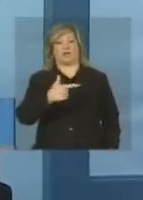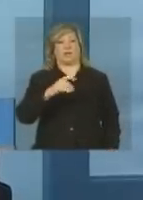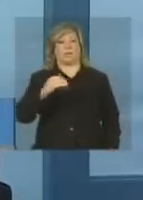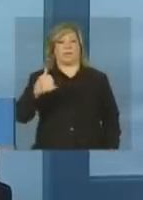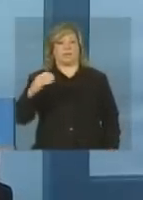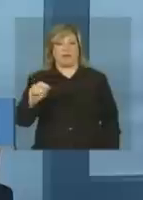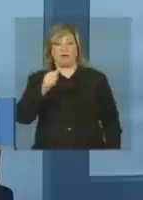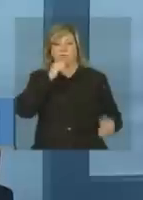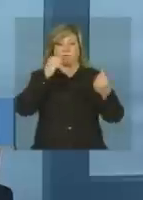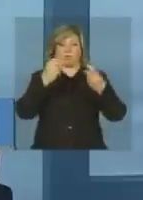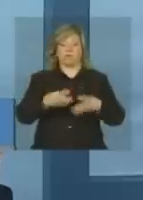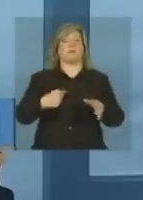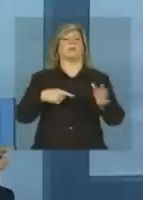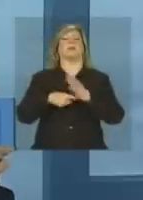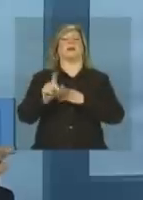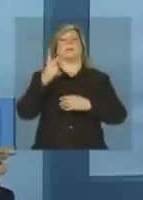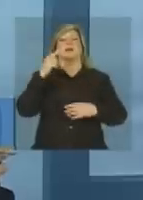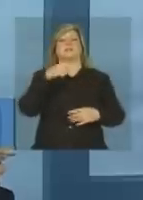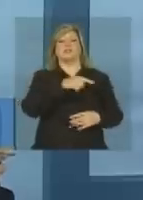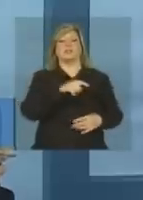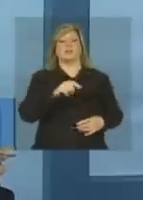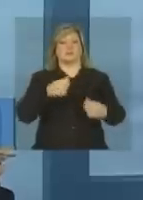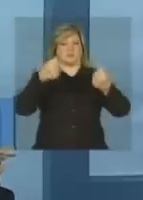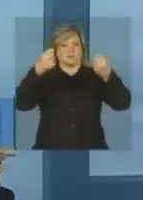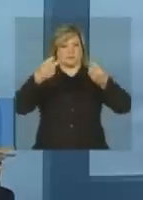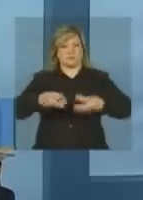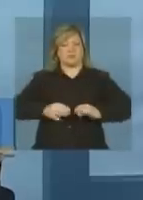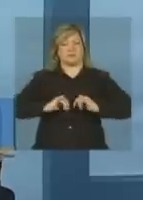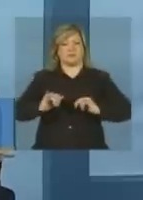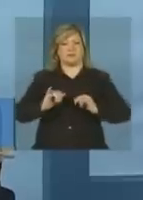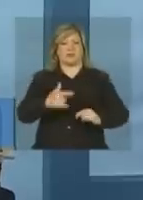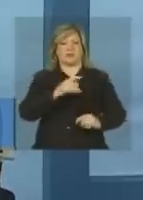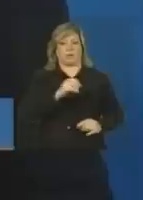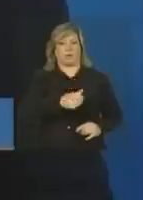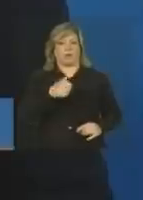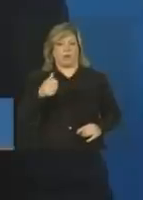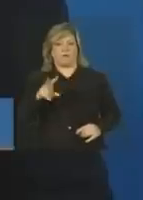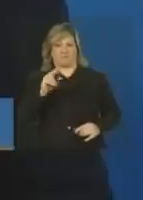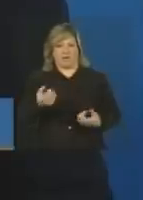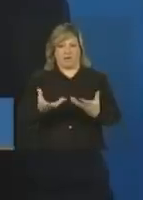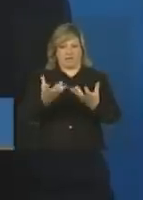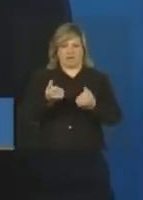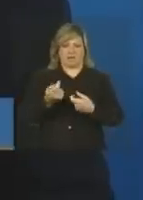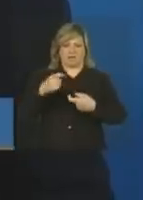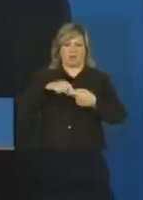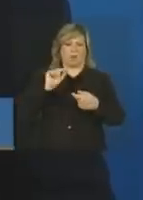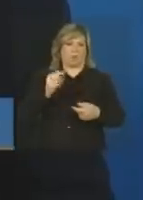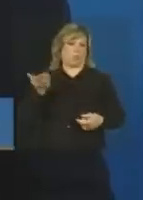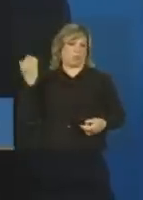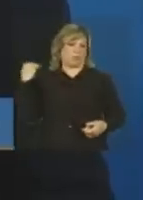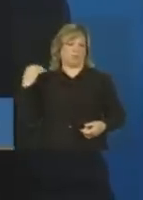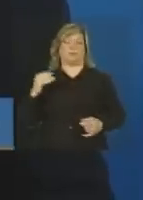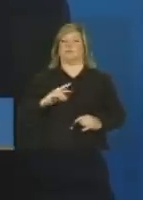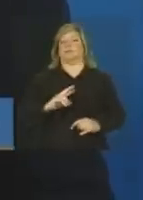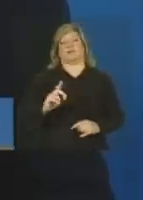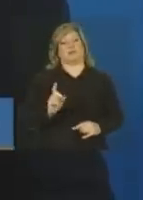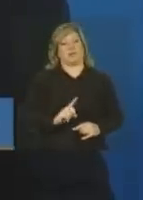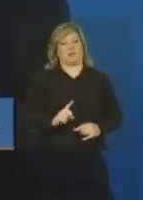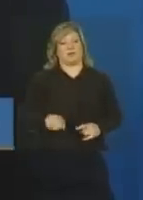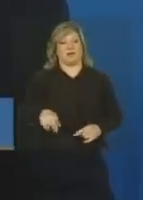contas em 2011, ele vai receber o valor retroativo. Não, infelizmente não. Né? A portaria